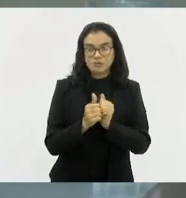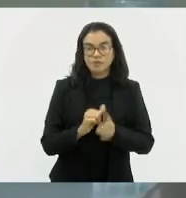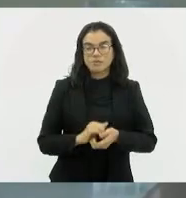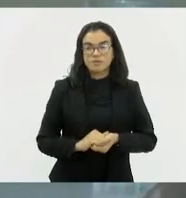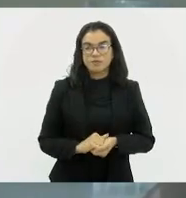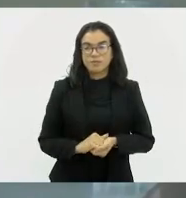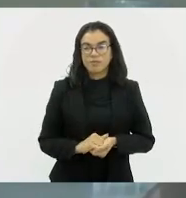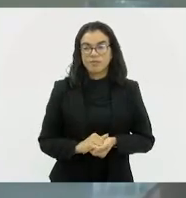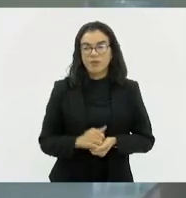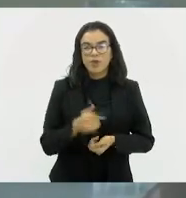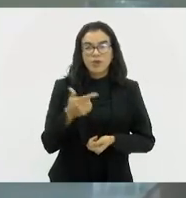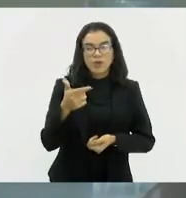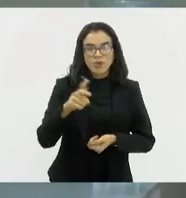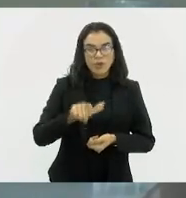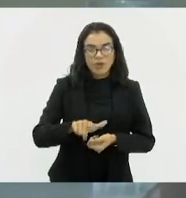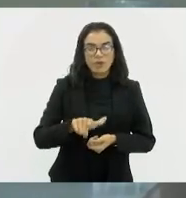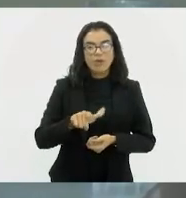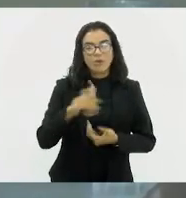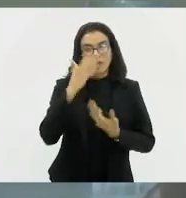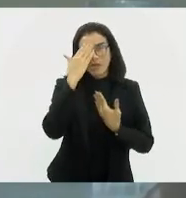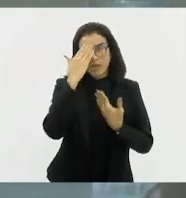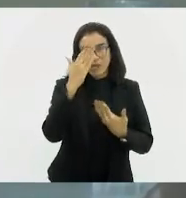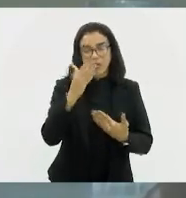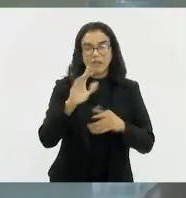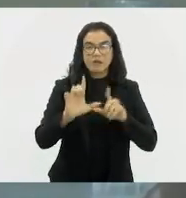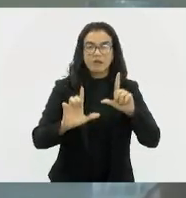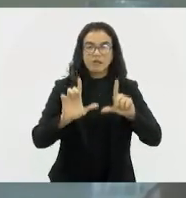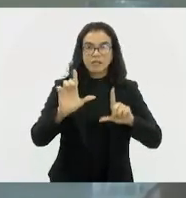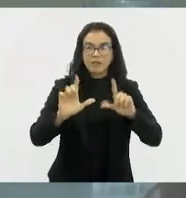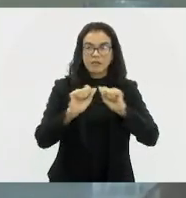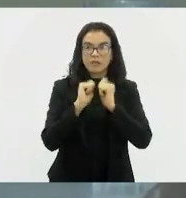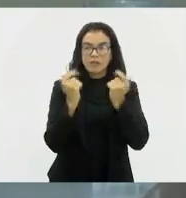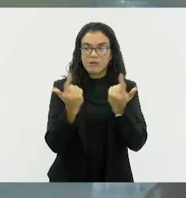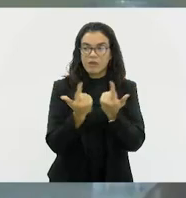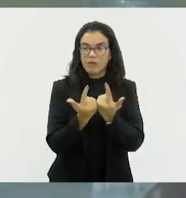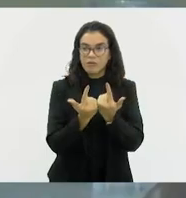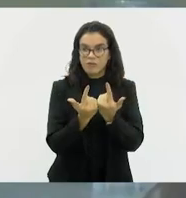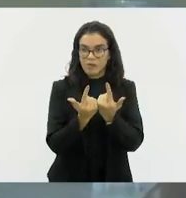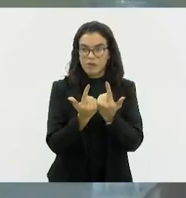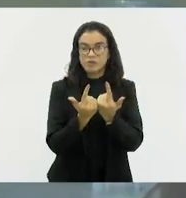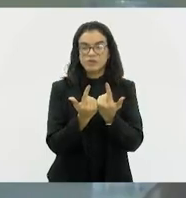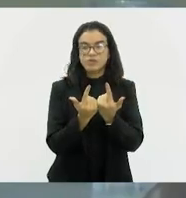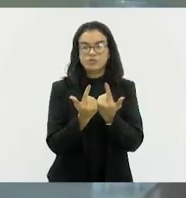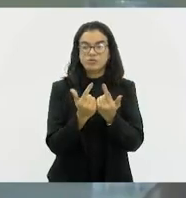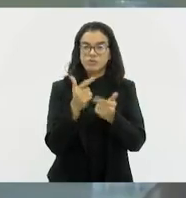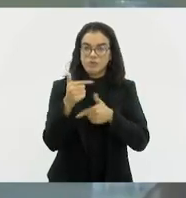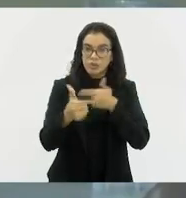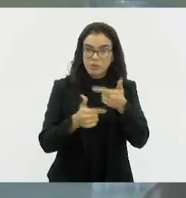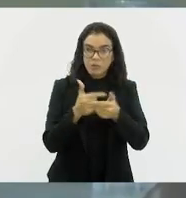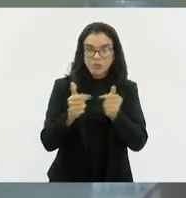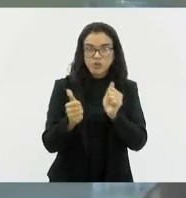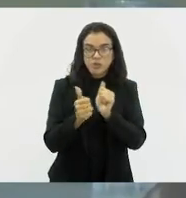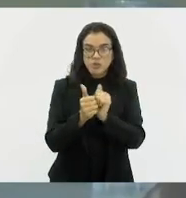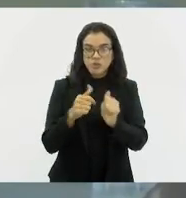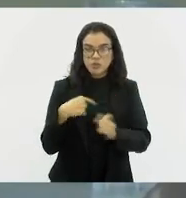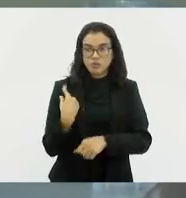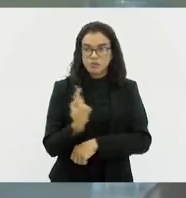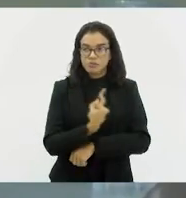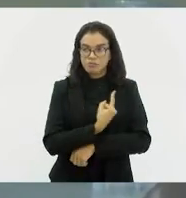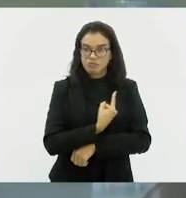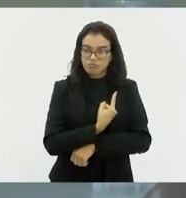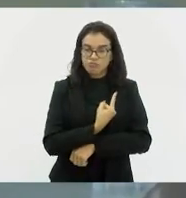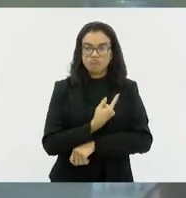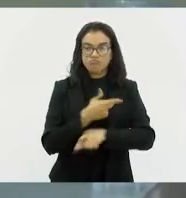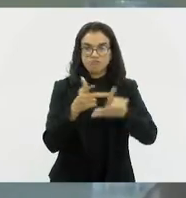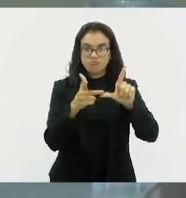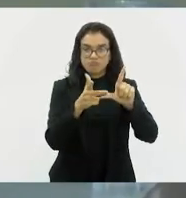Gente, mais uma vez, agradecer a TV Alege por estar aqui junto conosco em Volta Redonda, cobrindo essa